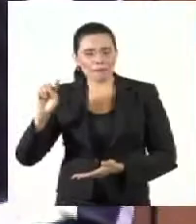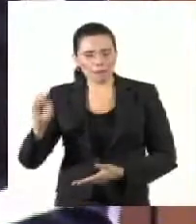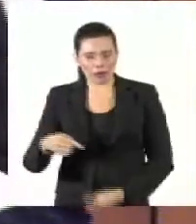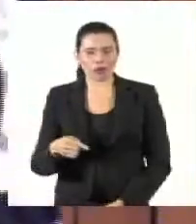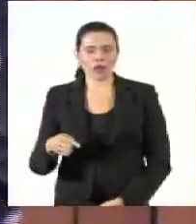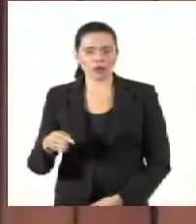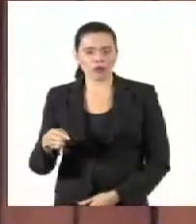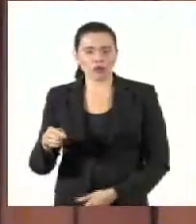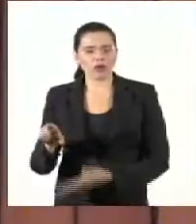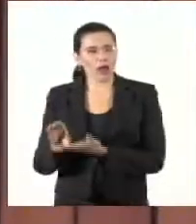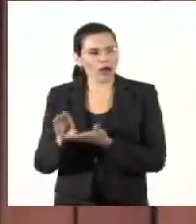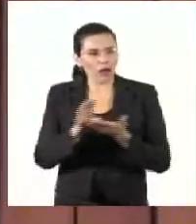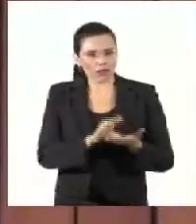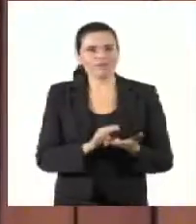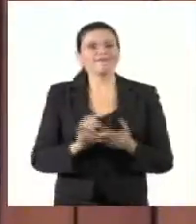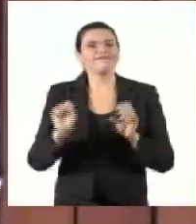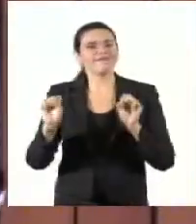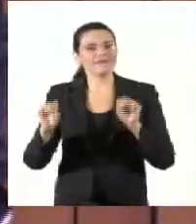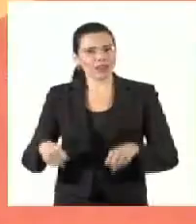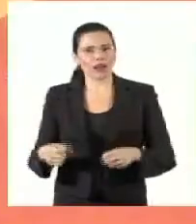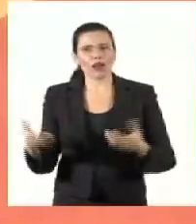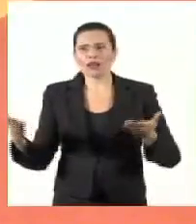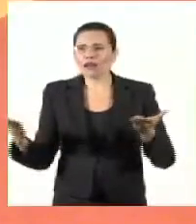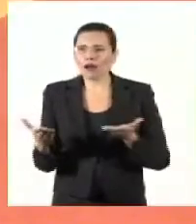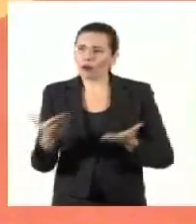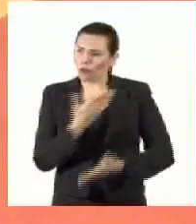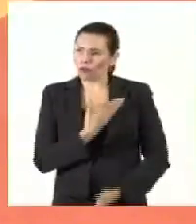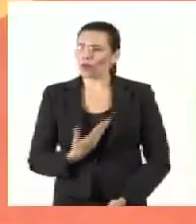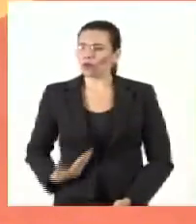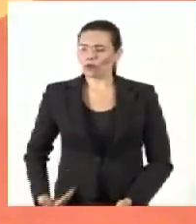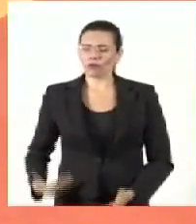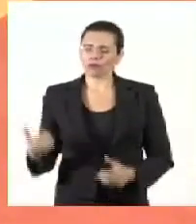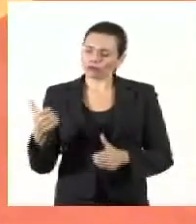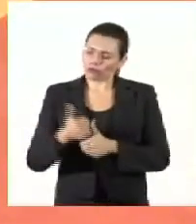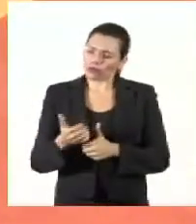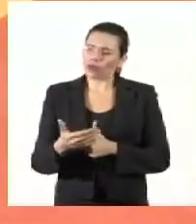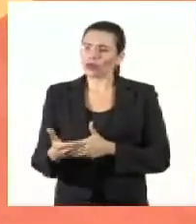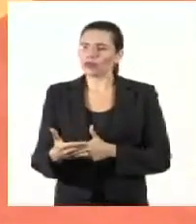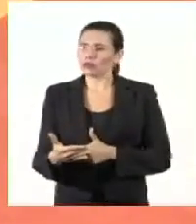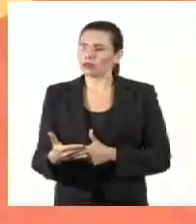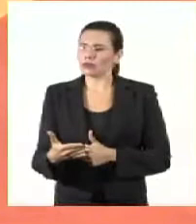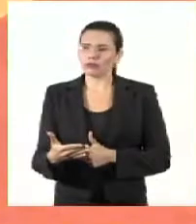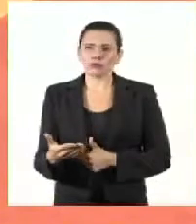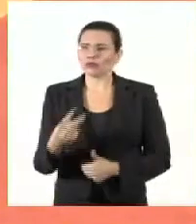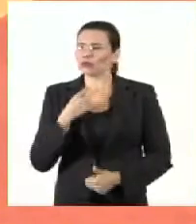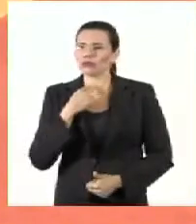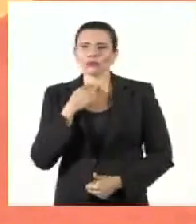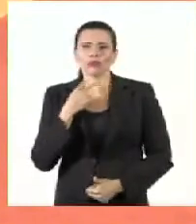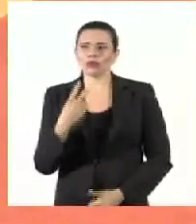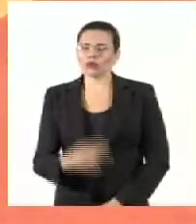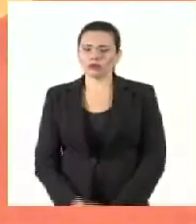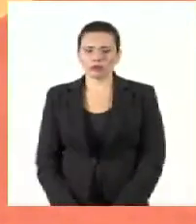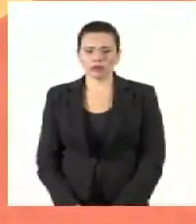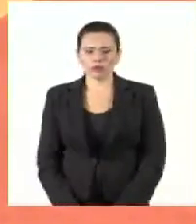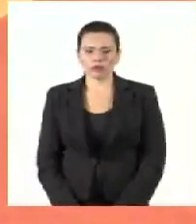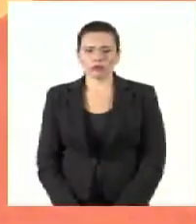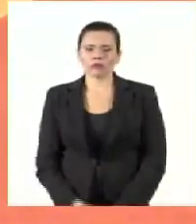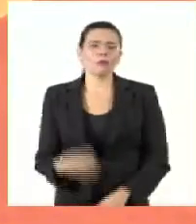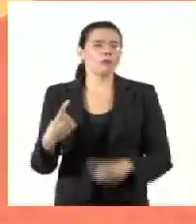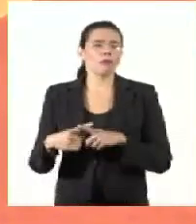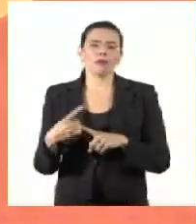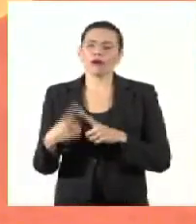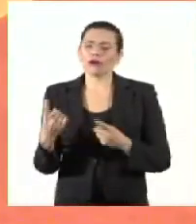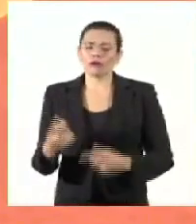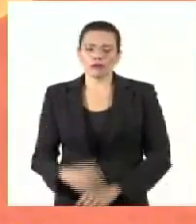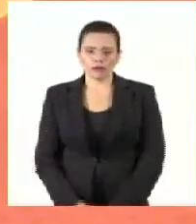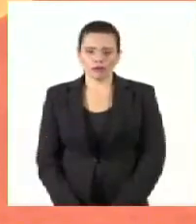consegue. Mas o mais engraçado de tudo é a desordem e o desalinho do governo e